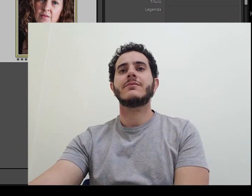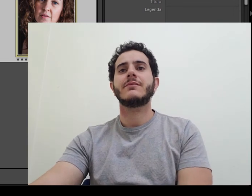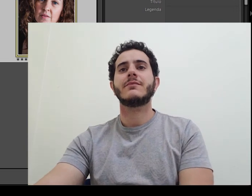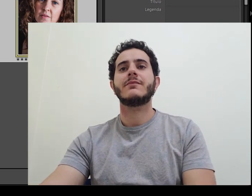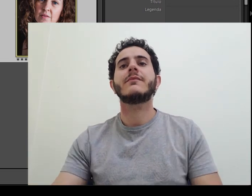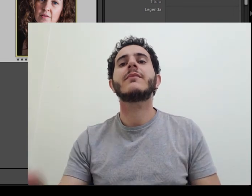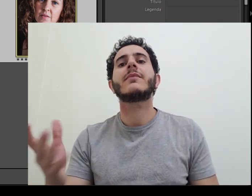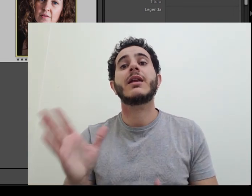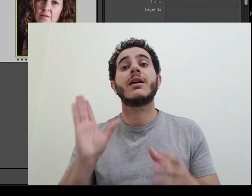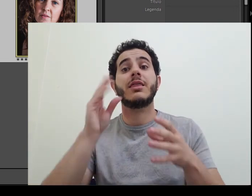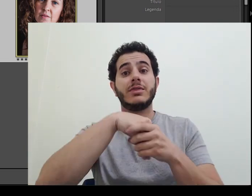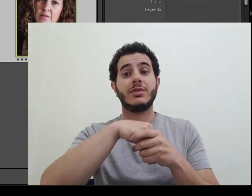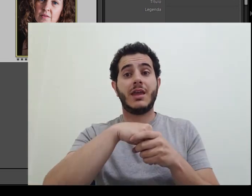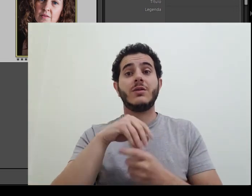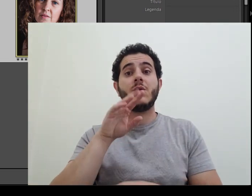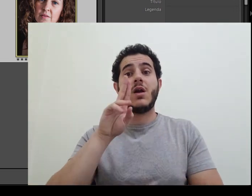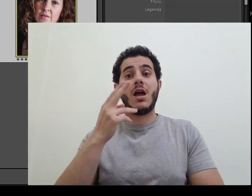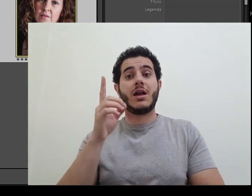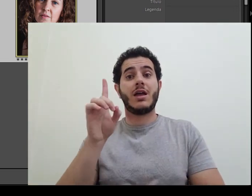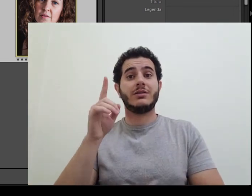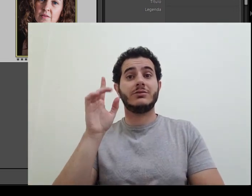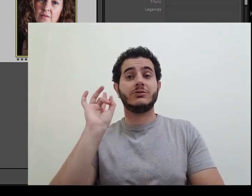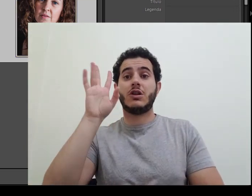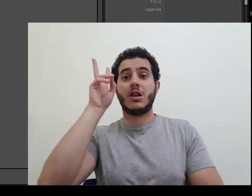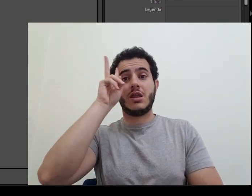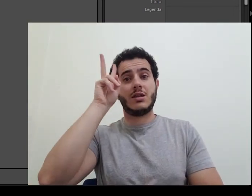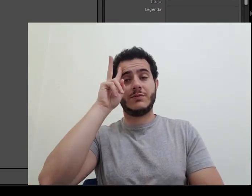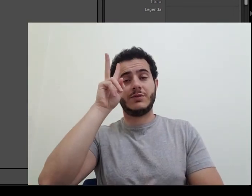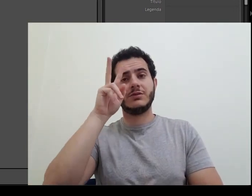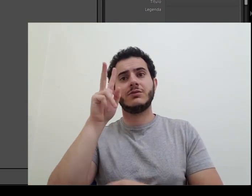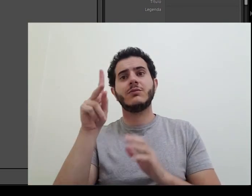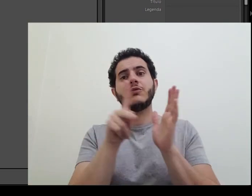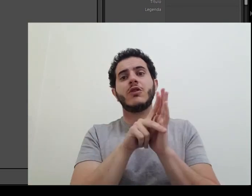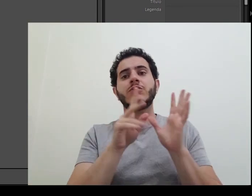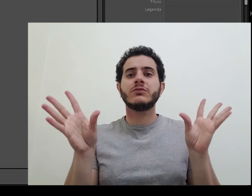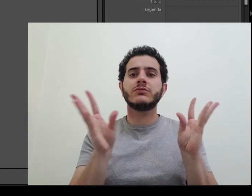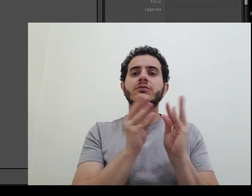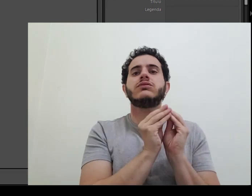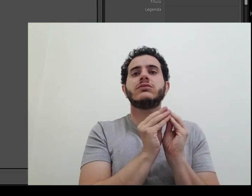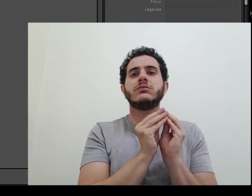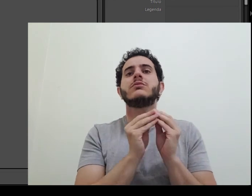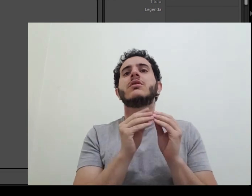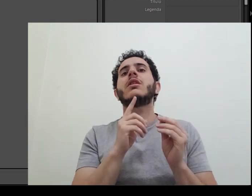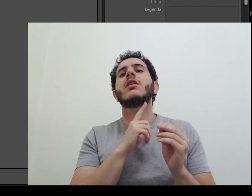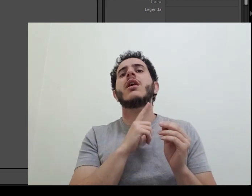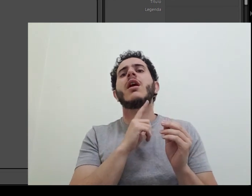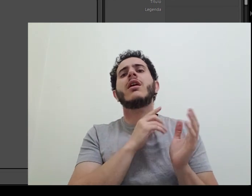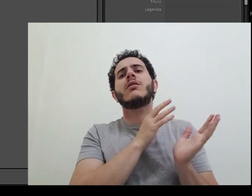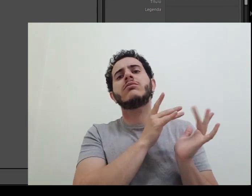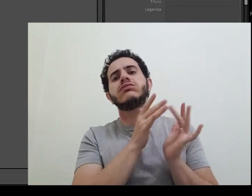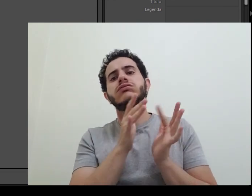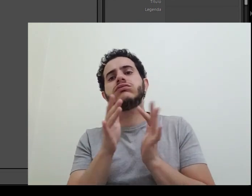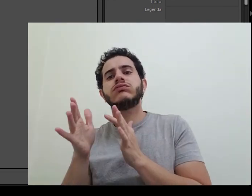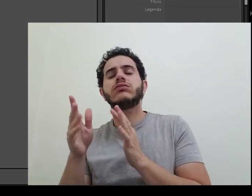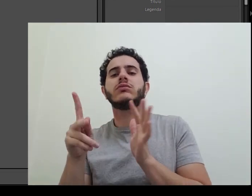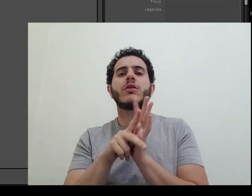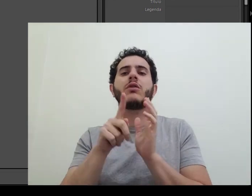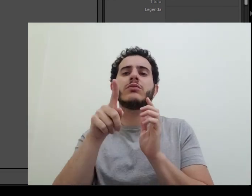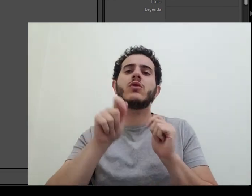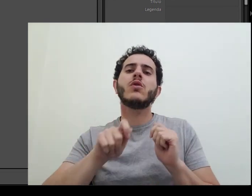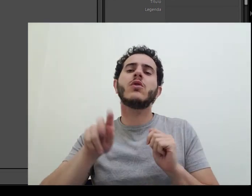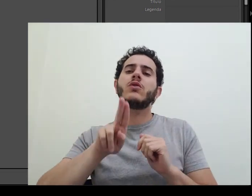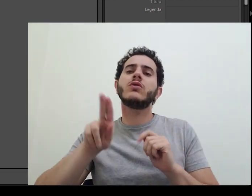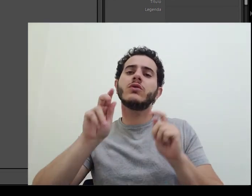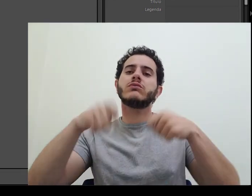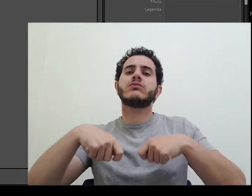mesma organização que está dentro dos HDs, e a organização lógica, que é você começar a organizar por coleções, e também tem a possibilidade, por exemplo,